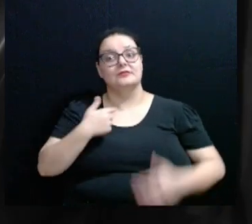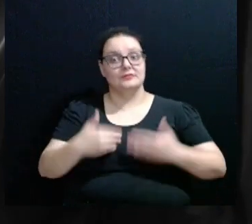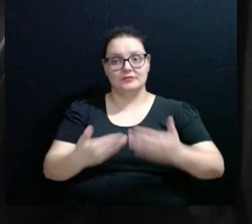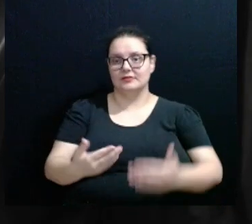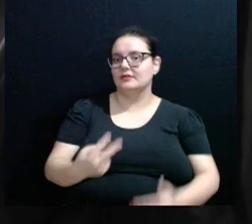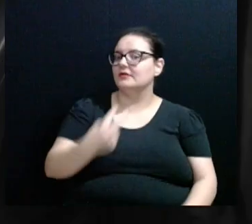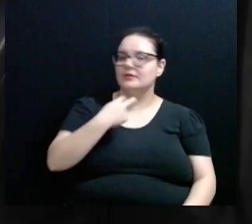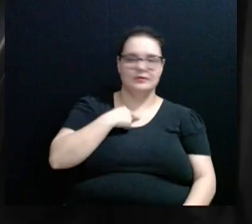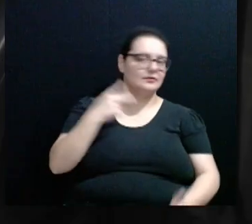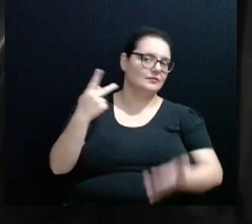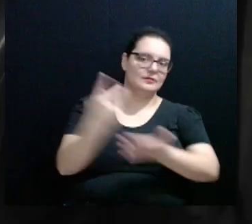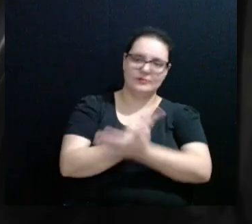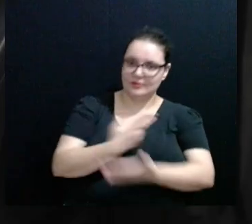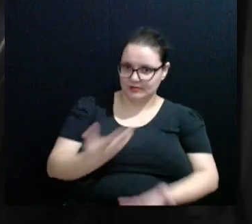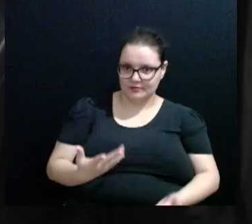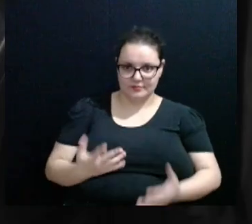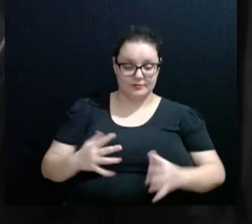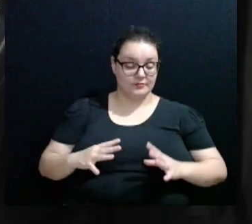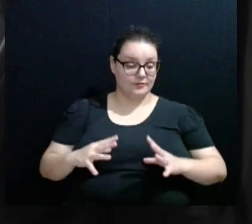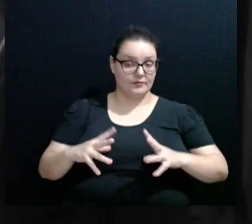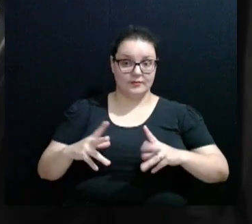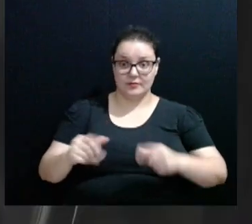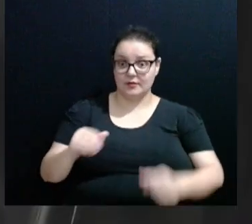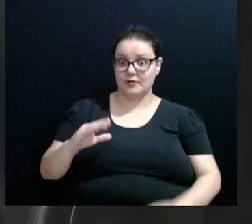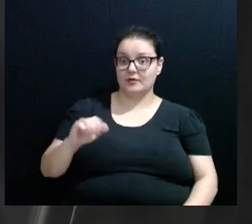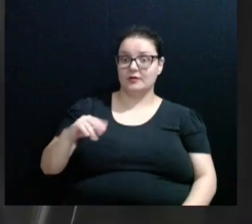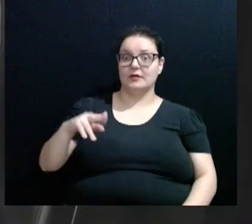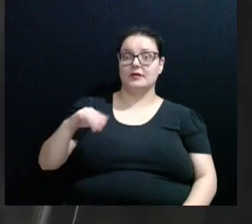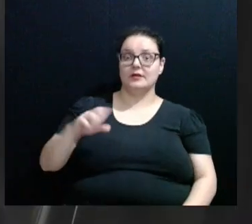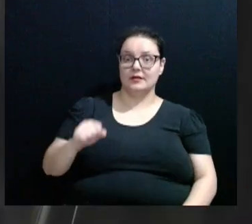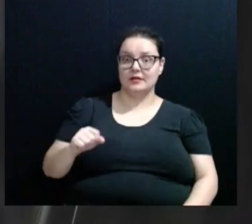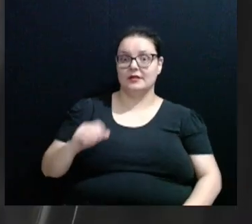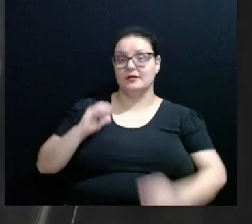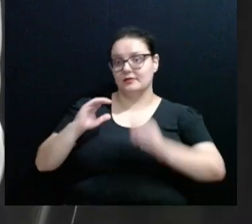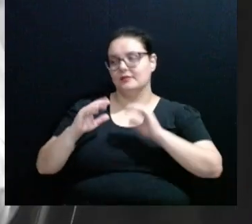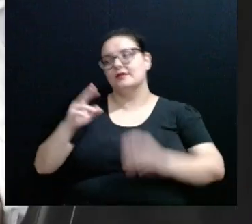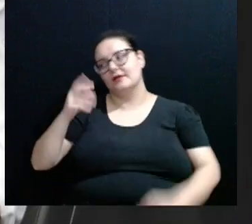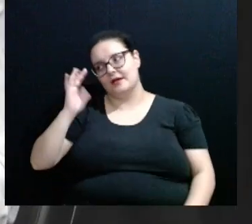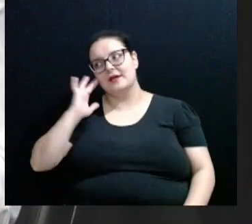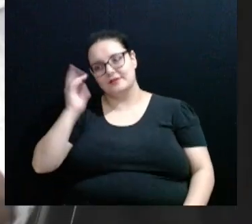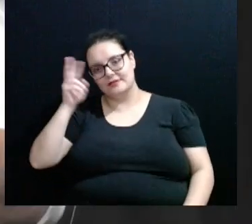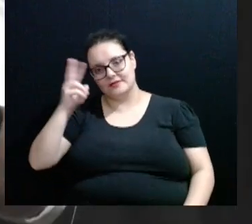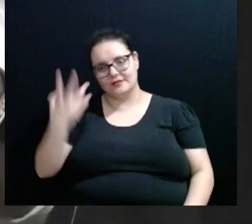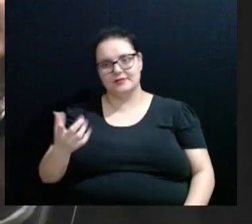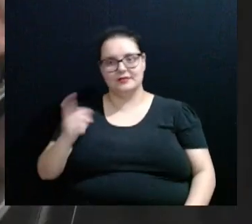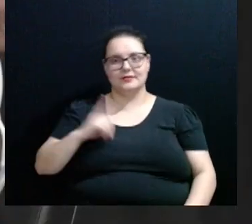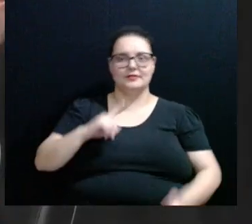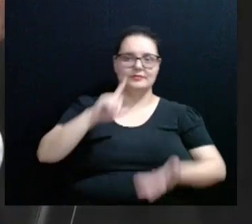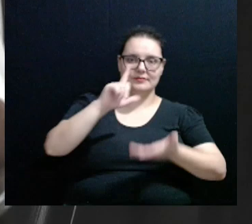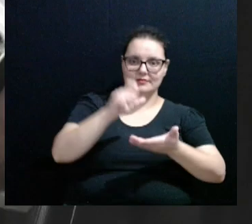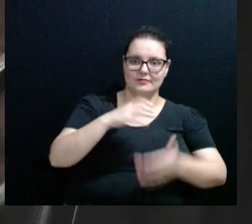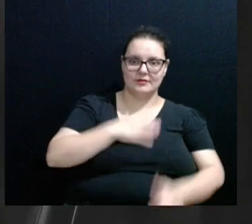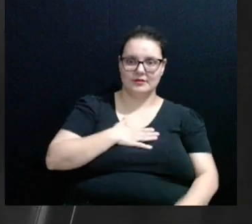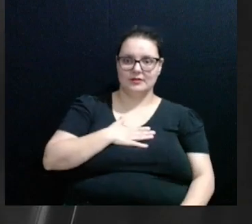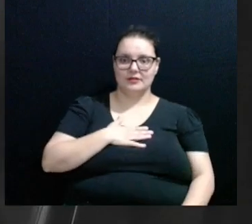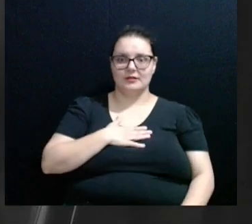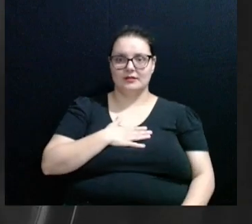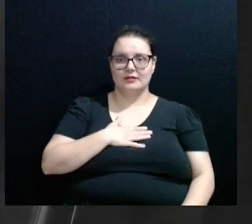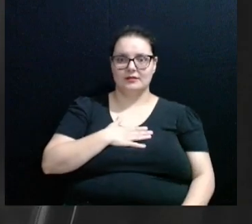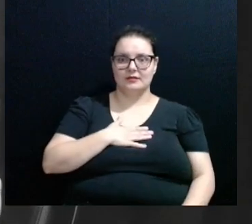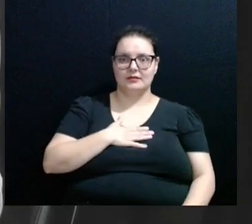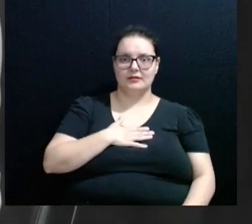podia errar. Era todos os canais de comunicação vindo, acho que você deve lembrar disso. Sim. Eu tenho uma foto minha que parece assim, tem